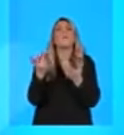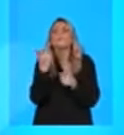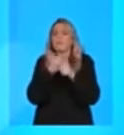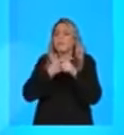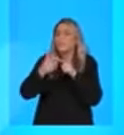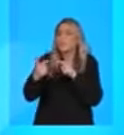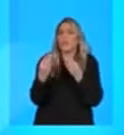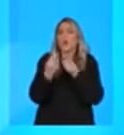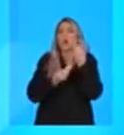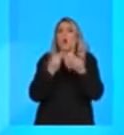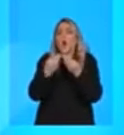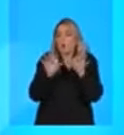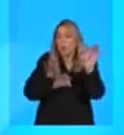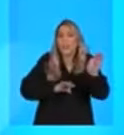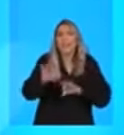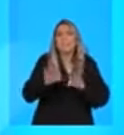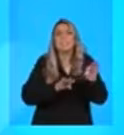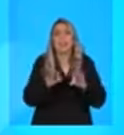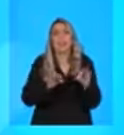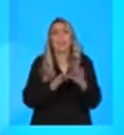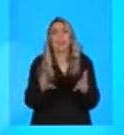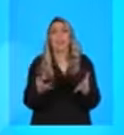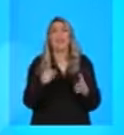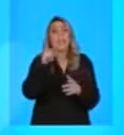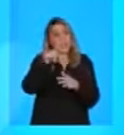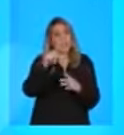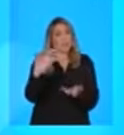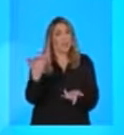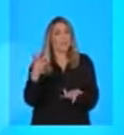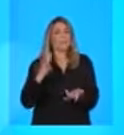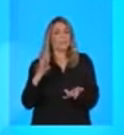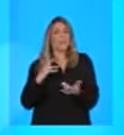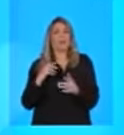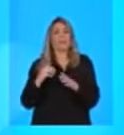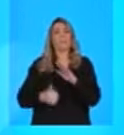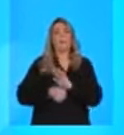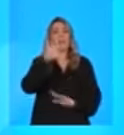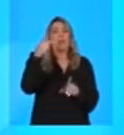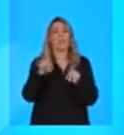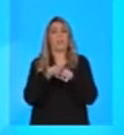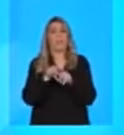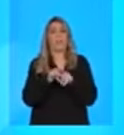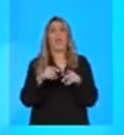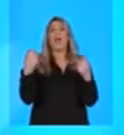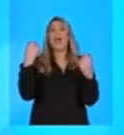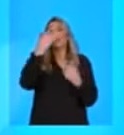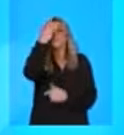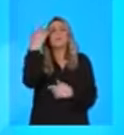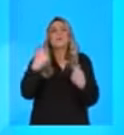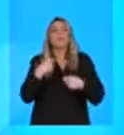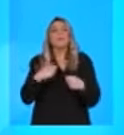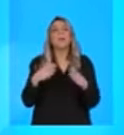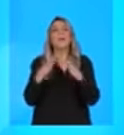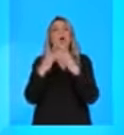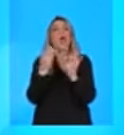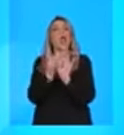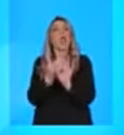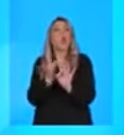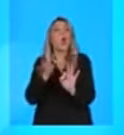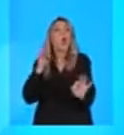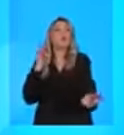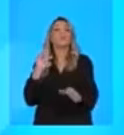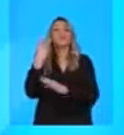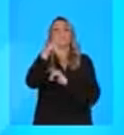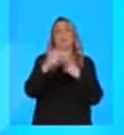também isso também é uma cidade sustentável as pessoas não não precisam necessariamente morar longe dos seus trabalhos se a prefeitura